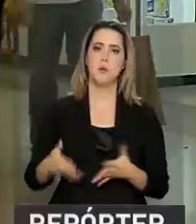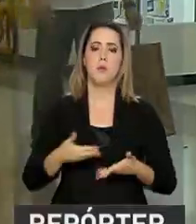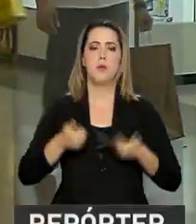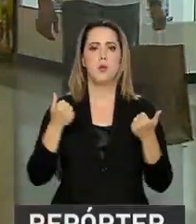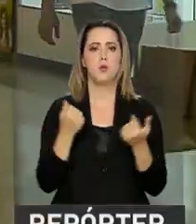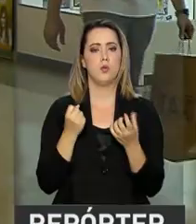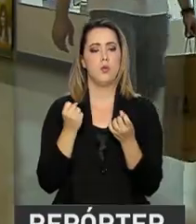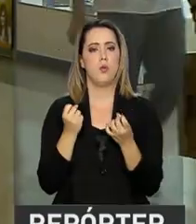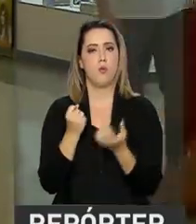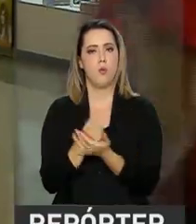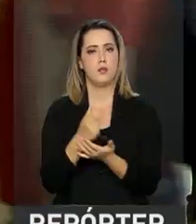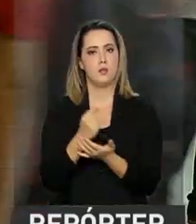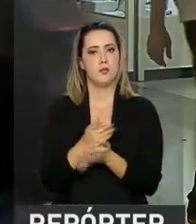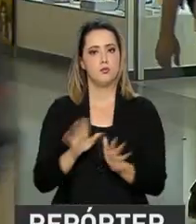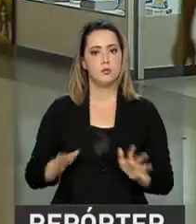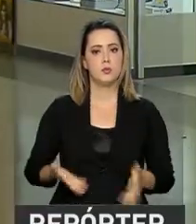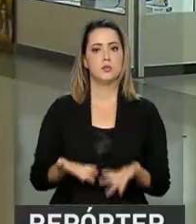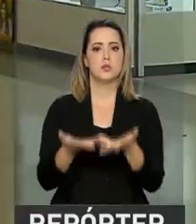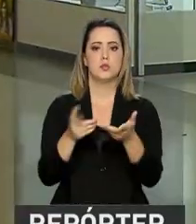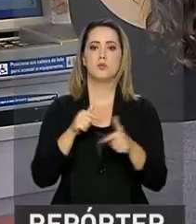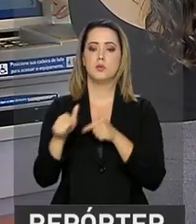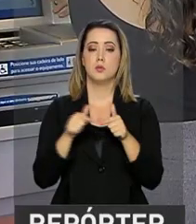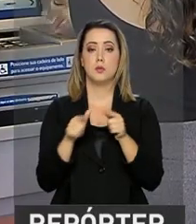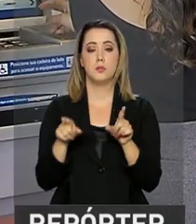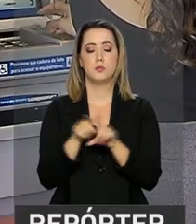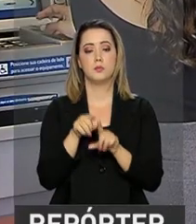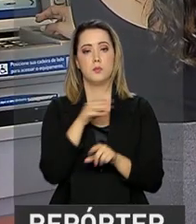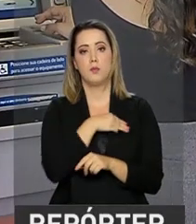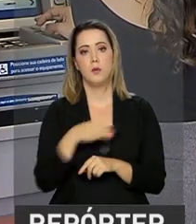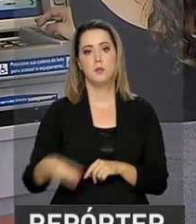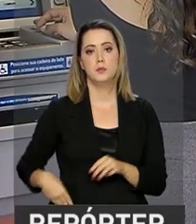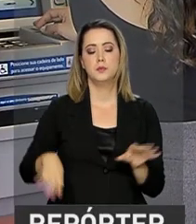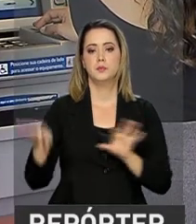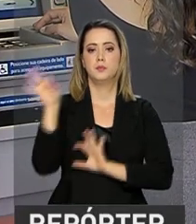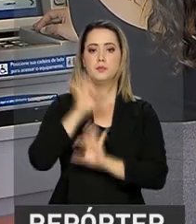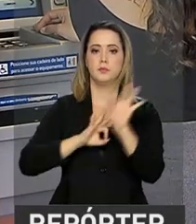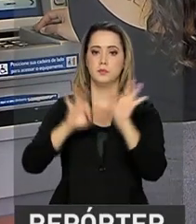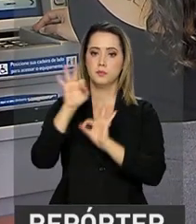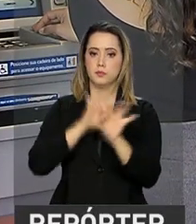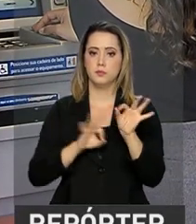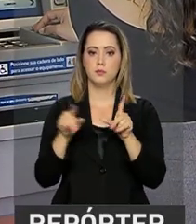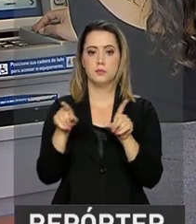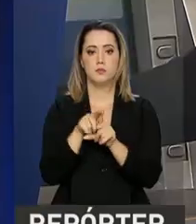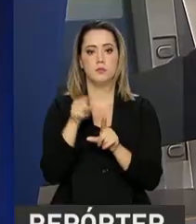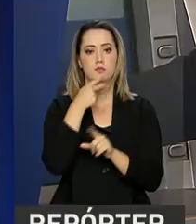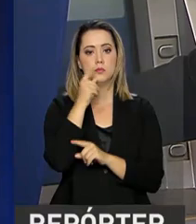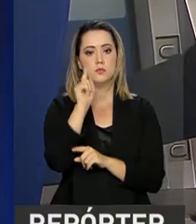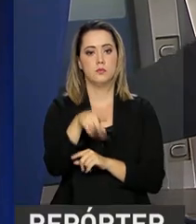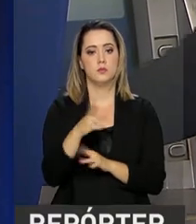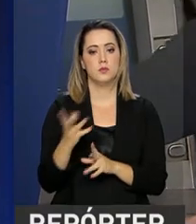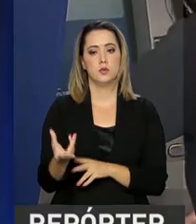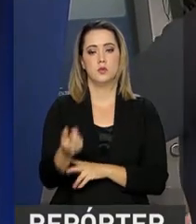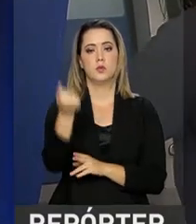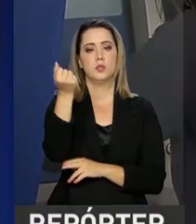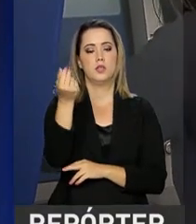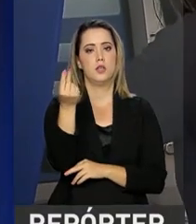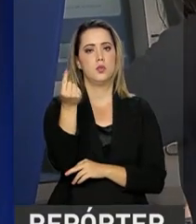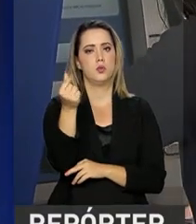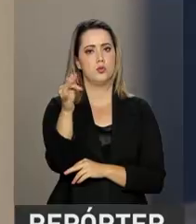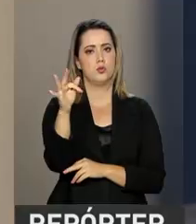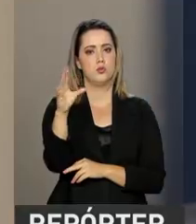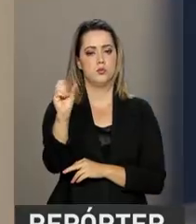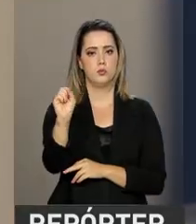consumo e estimulou o mercado de trabalho segundo o Ministério do planejamento desenvolvimento e gestão o saque das contas